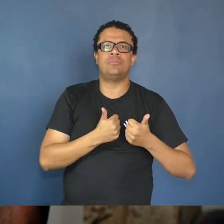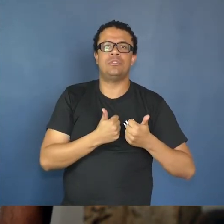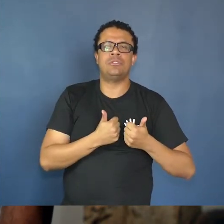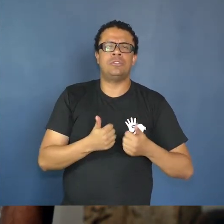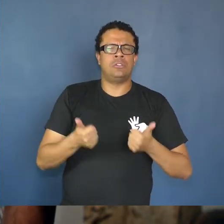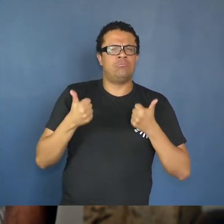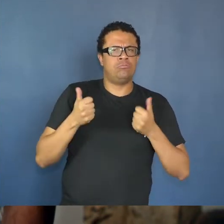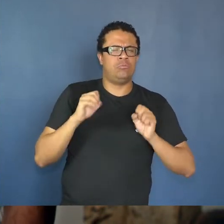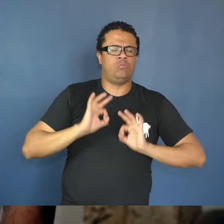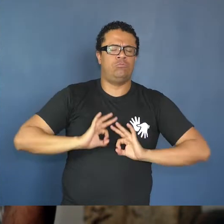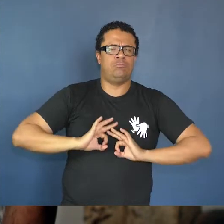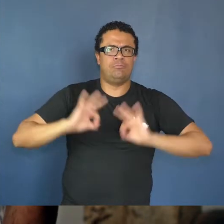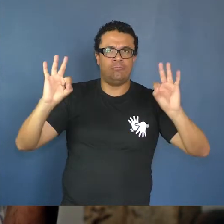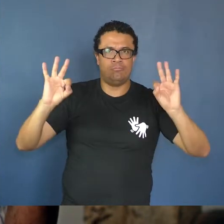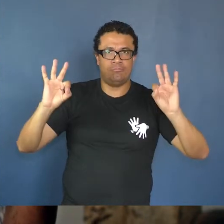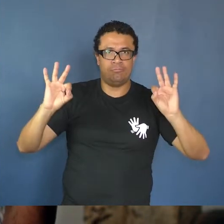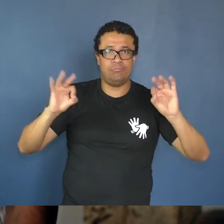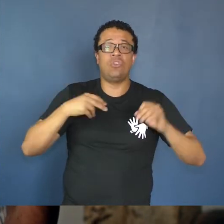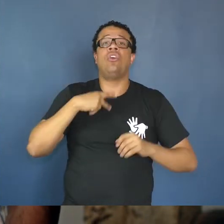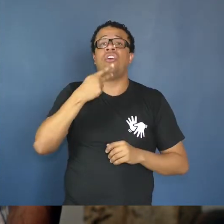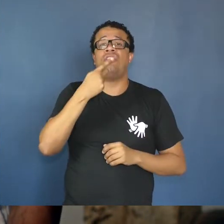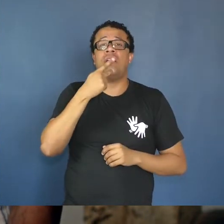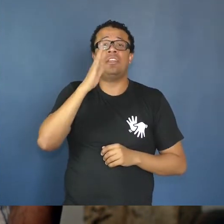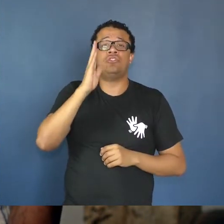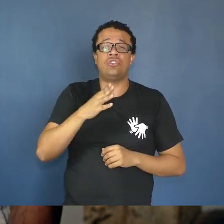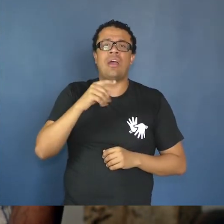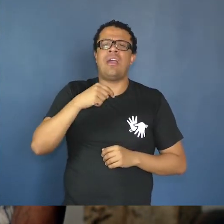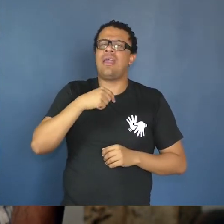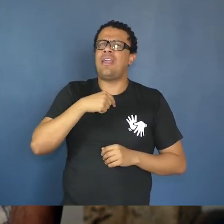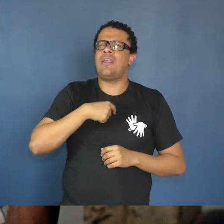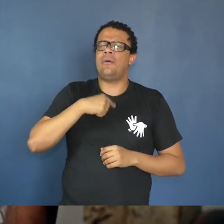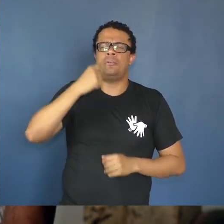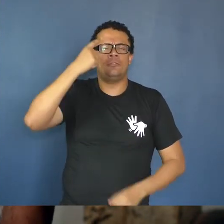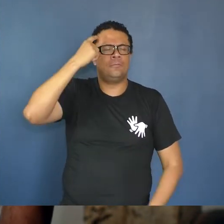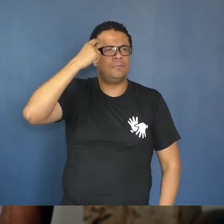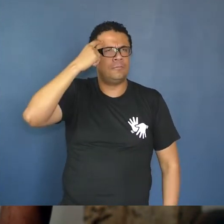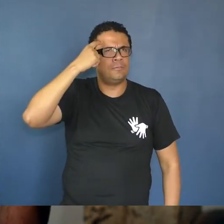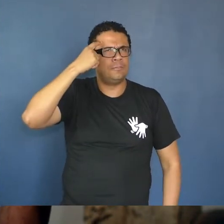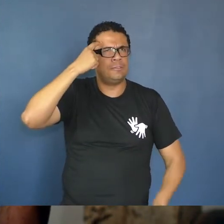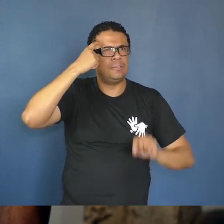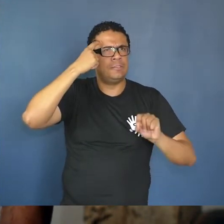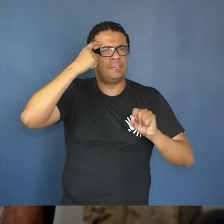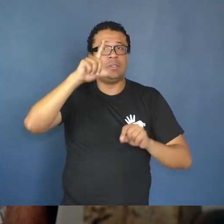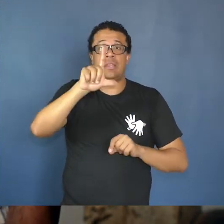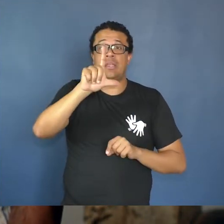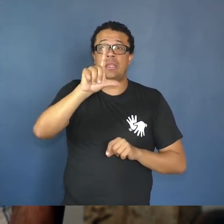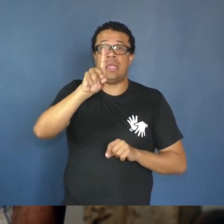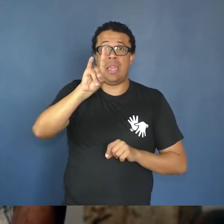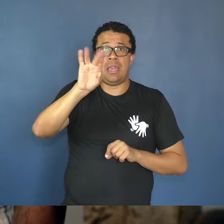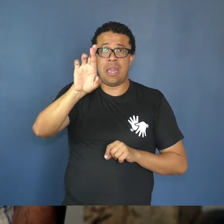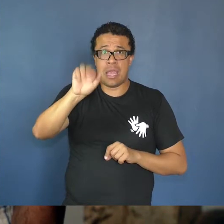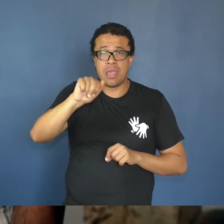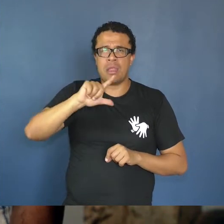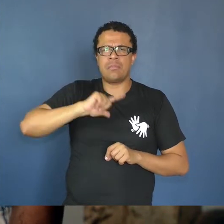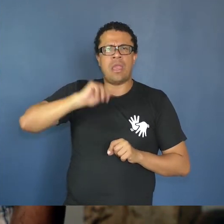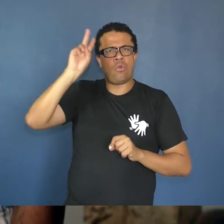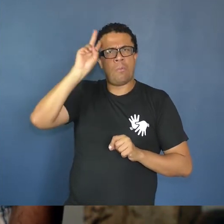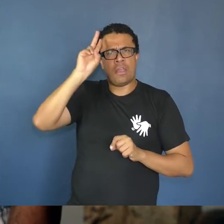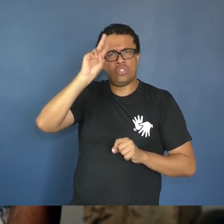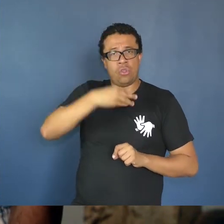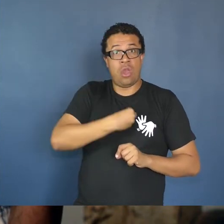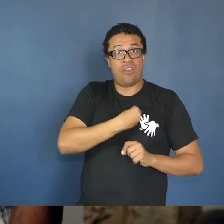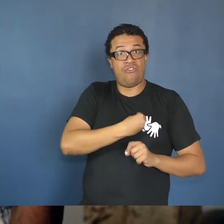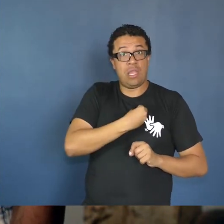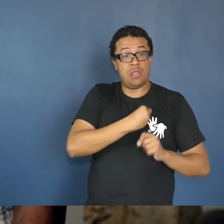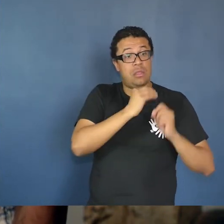trabalho belíssimo, muito potente. Te confesso que eu tive a maior preocupação, porque Lira, assim,